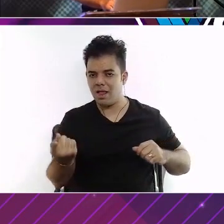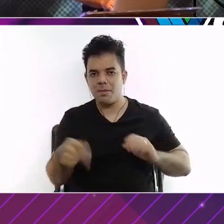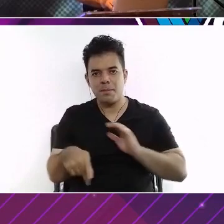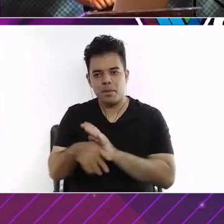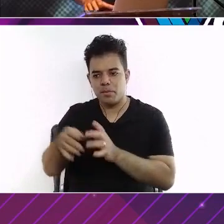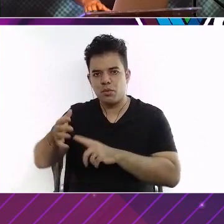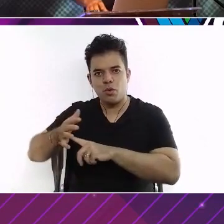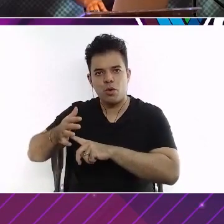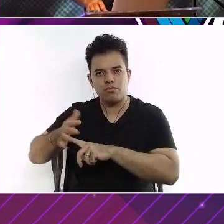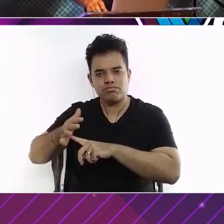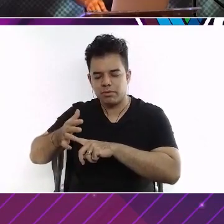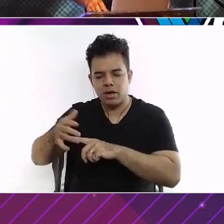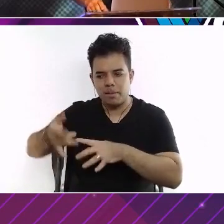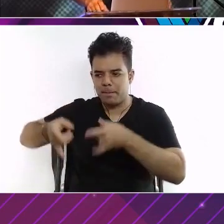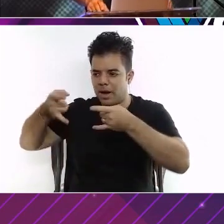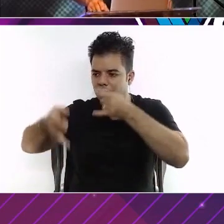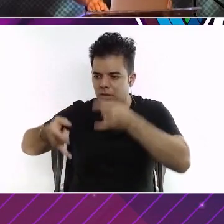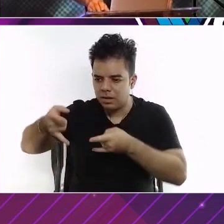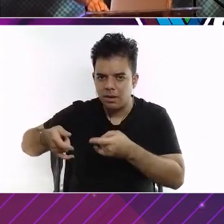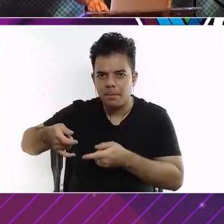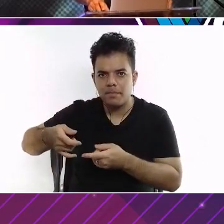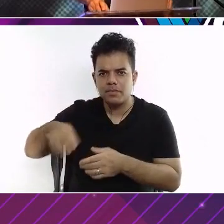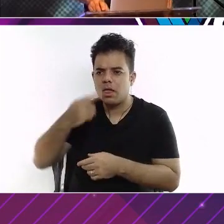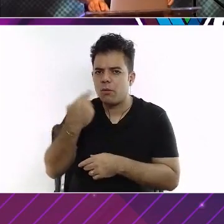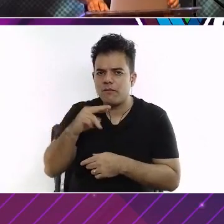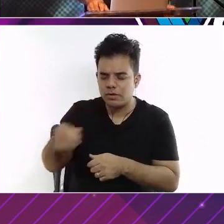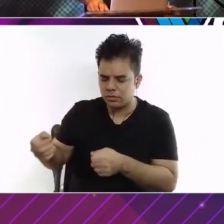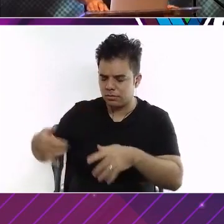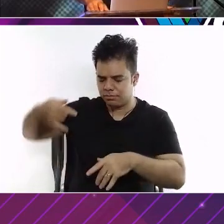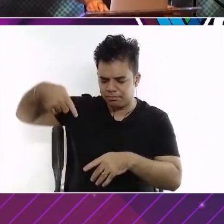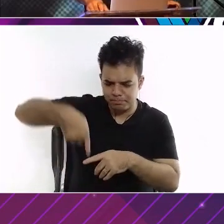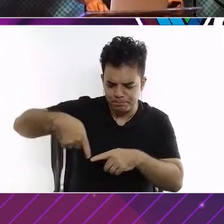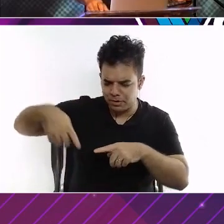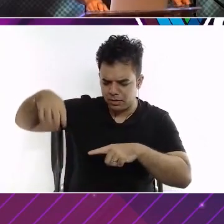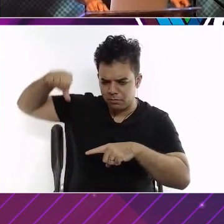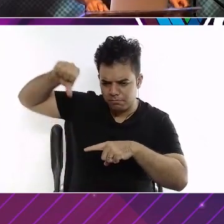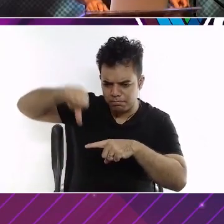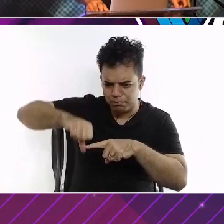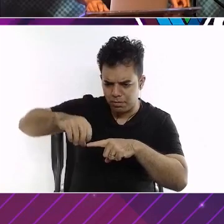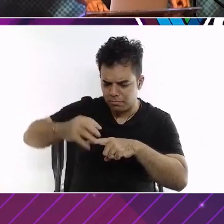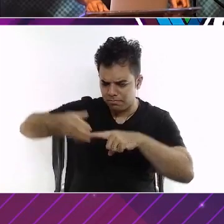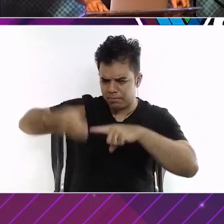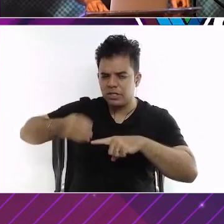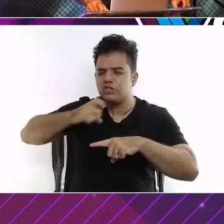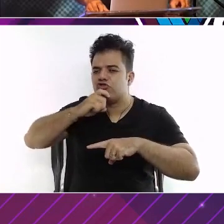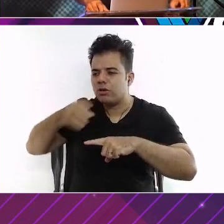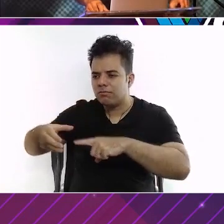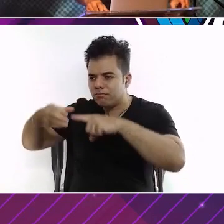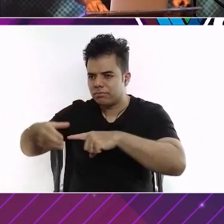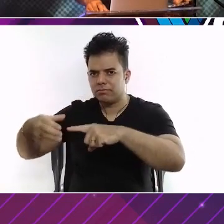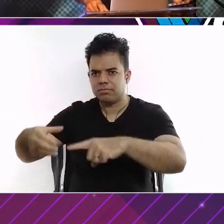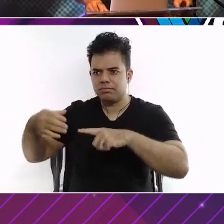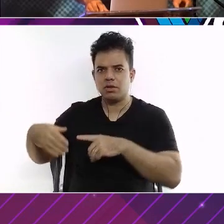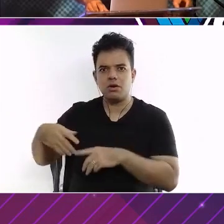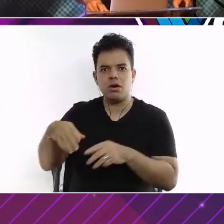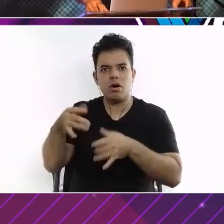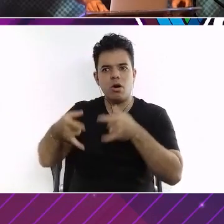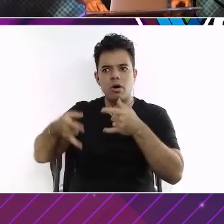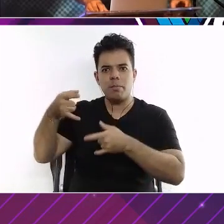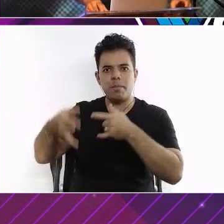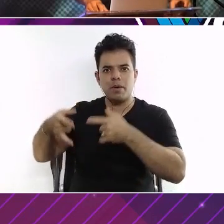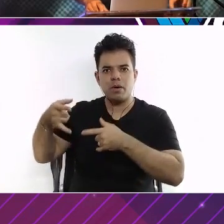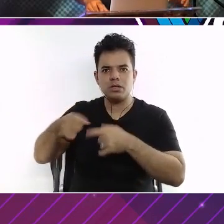robôs. Essa dinâmica não é uma dinâmica trivial, ela não é uma dinâmica para a gente deixar de lado, ela é uma coisa para a